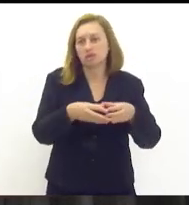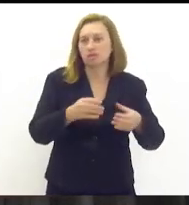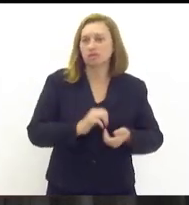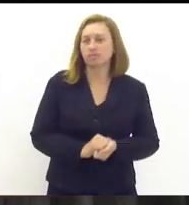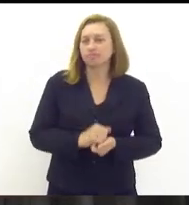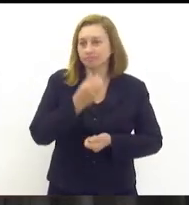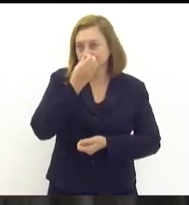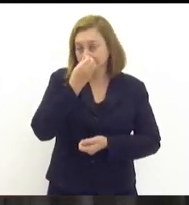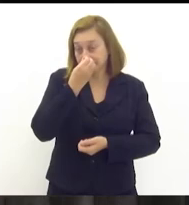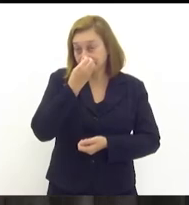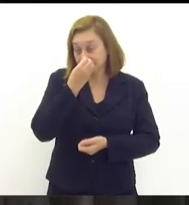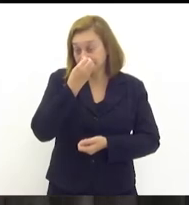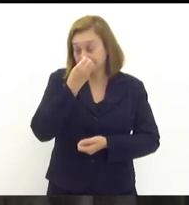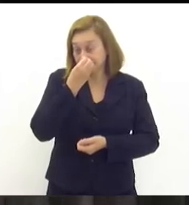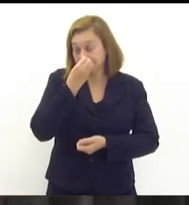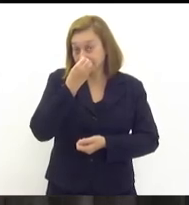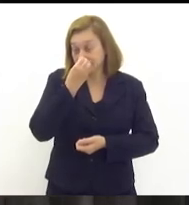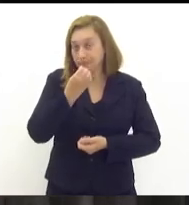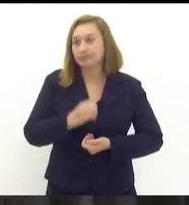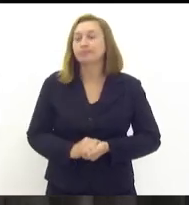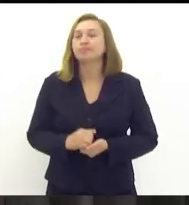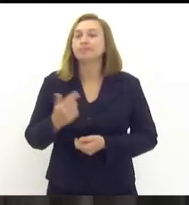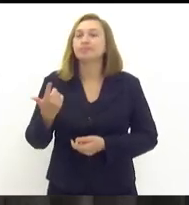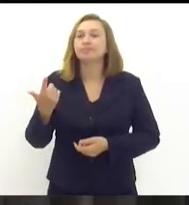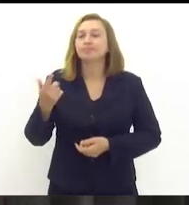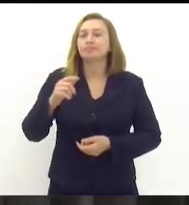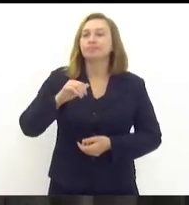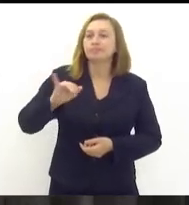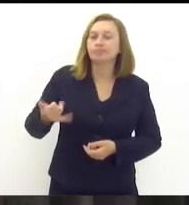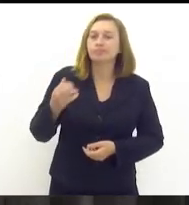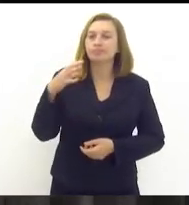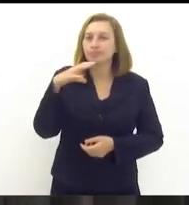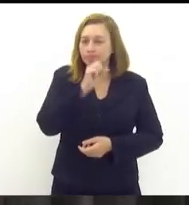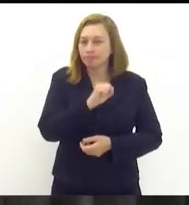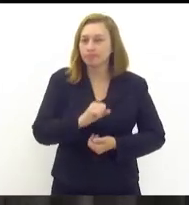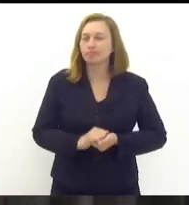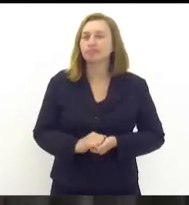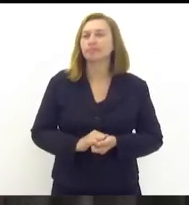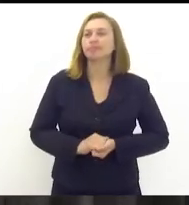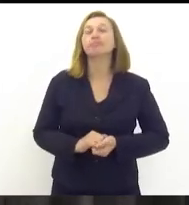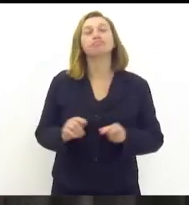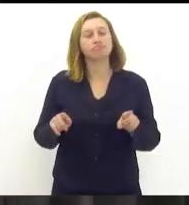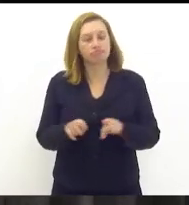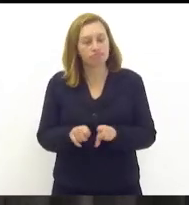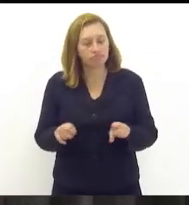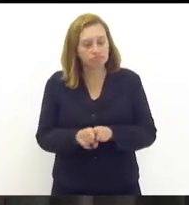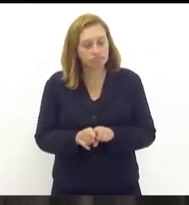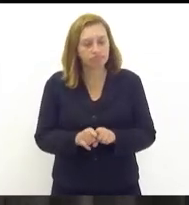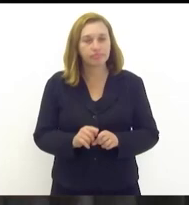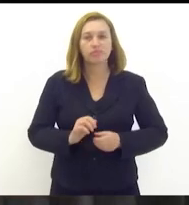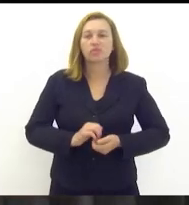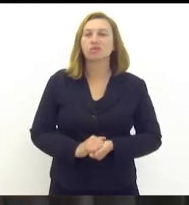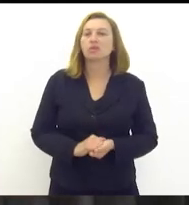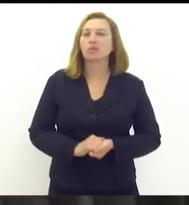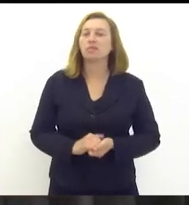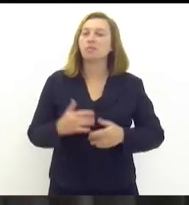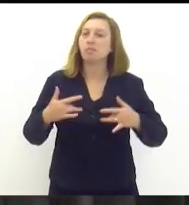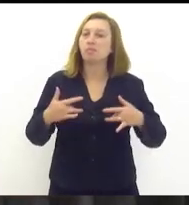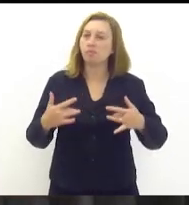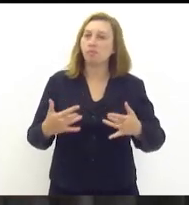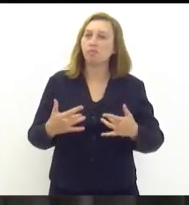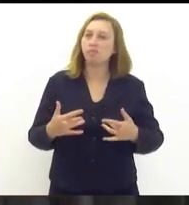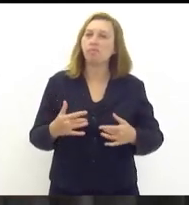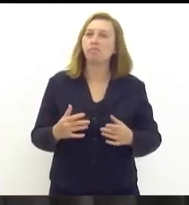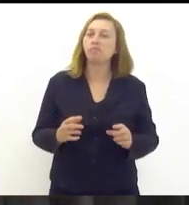lgbtqia+ e eu queria aproveitar rapidamente também para prestar solidariedade